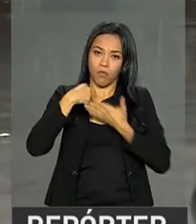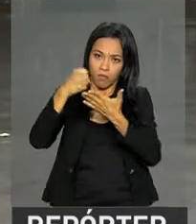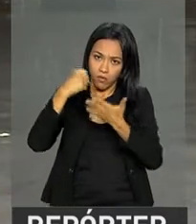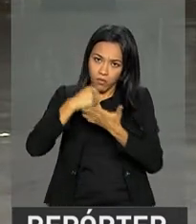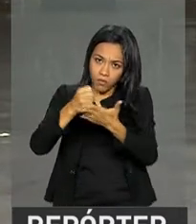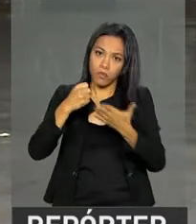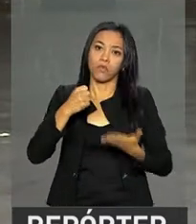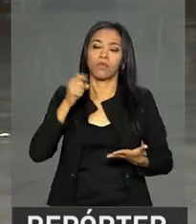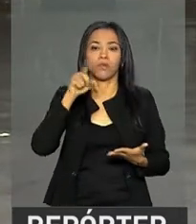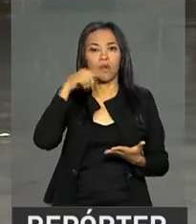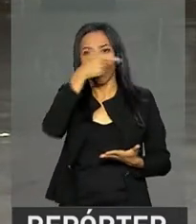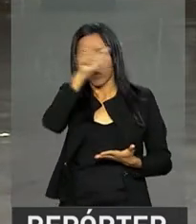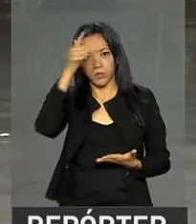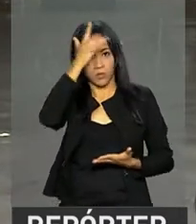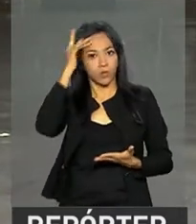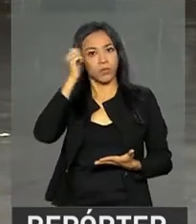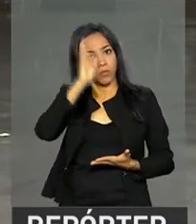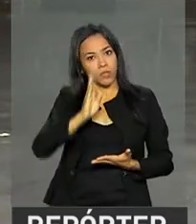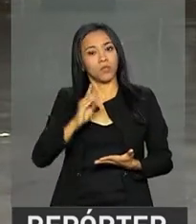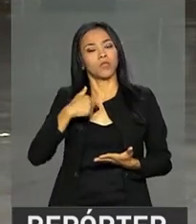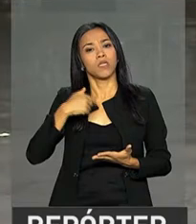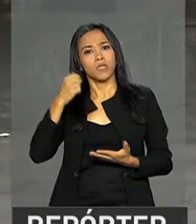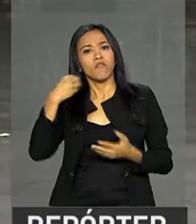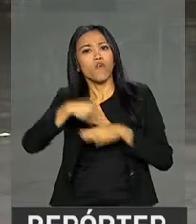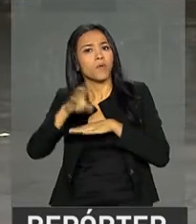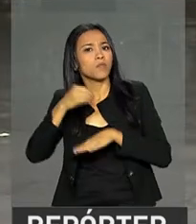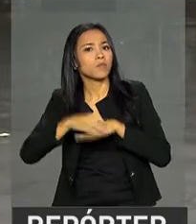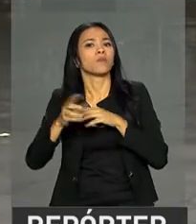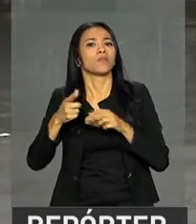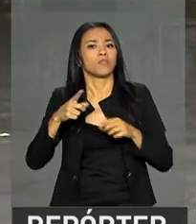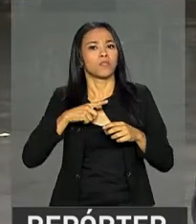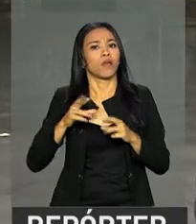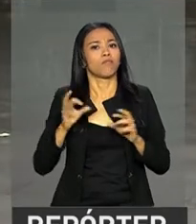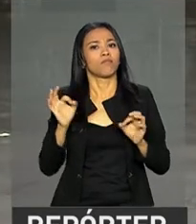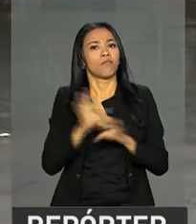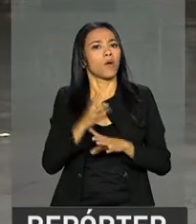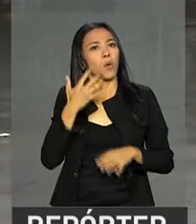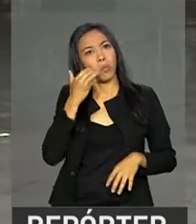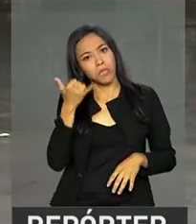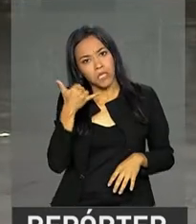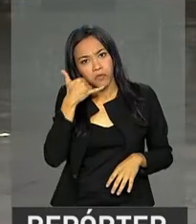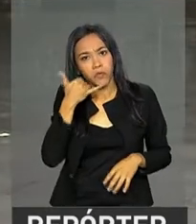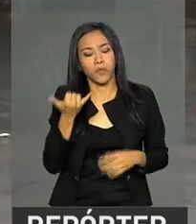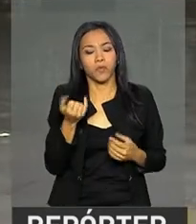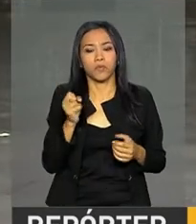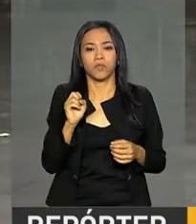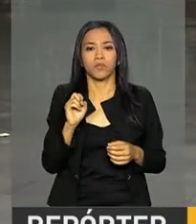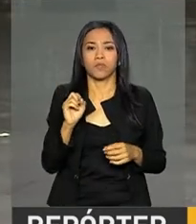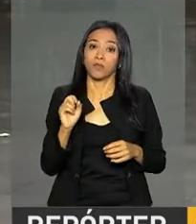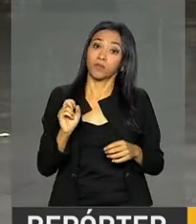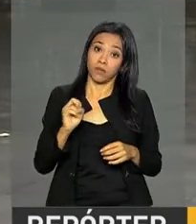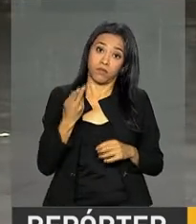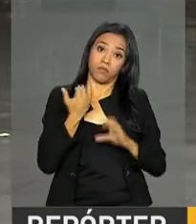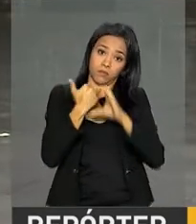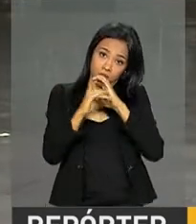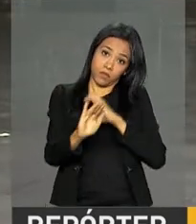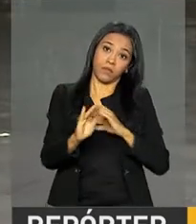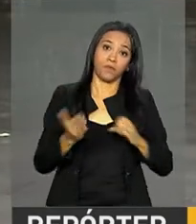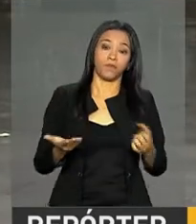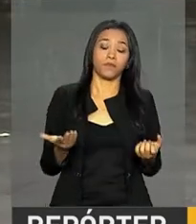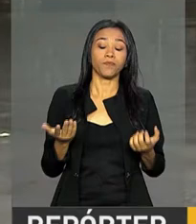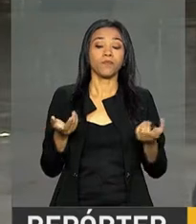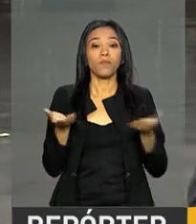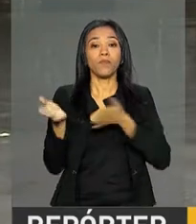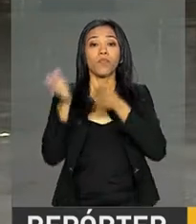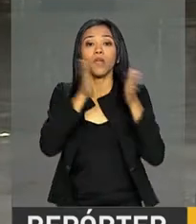disposição aí pra prestar informações sobre esse caso por telefone também por meio de email agora para